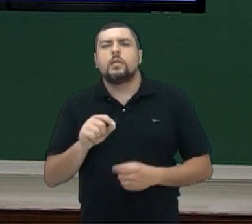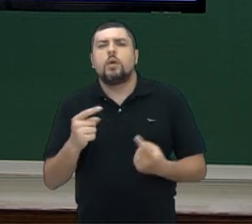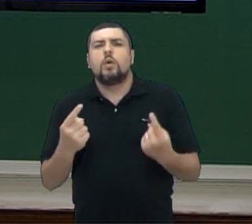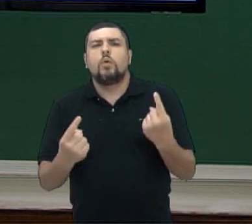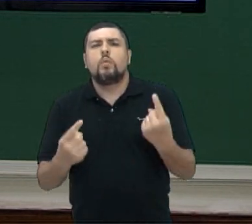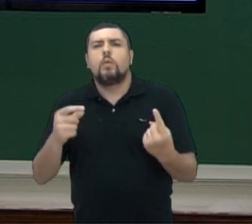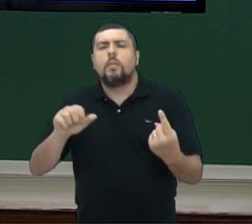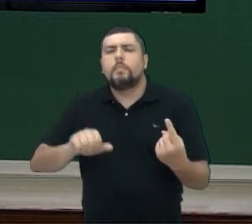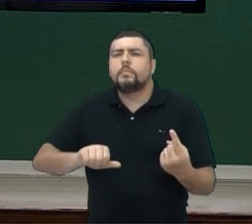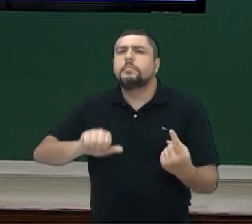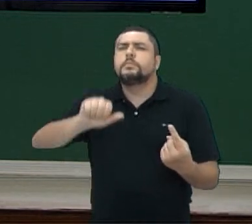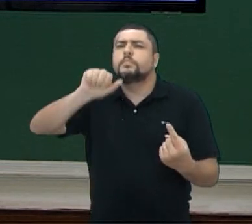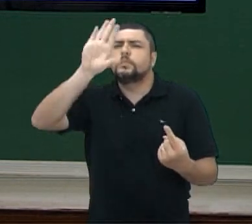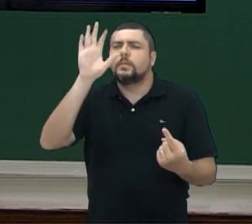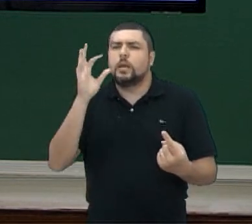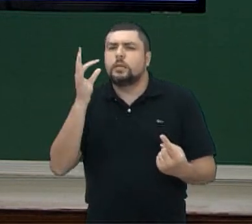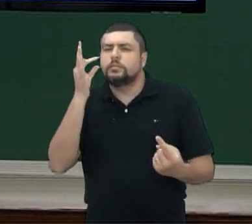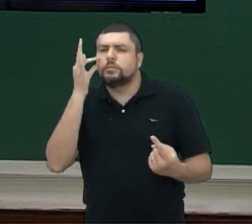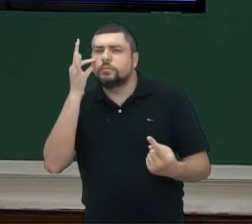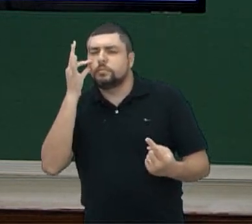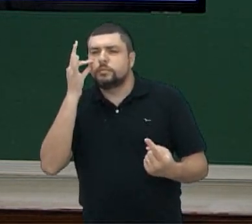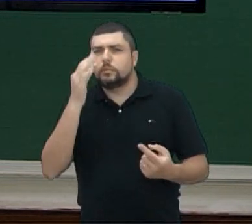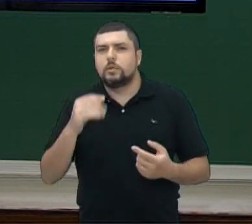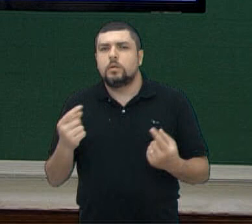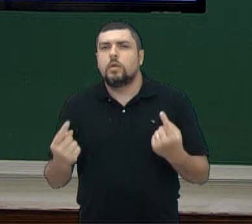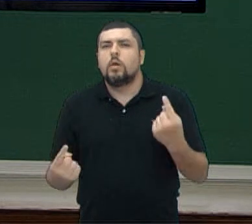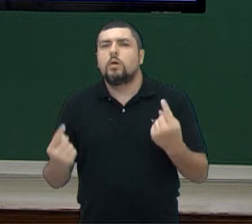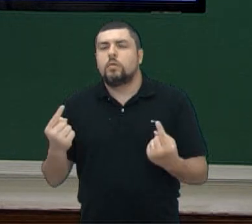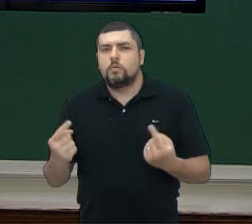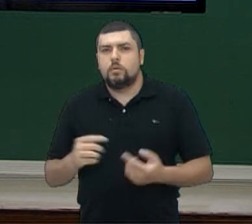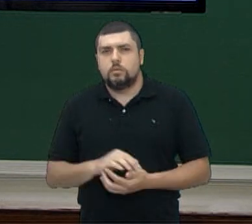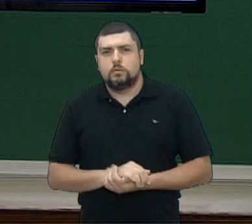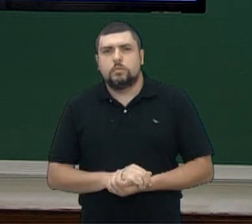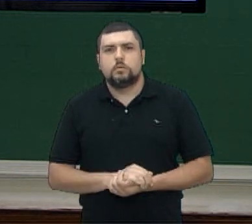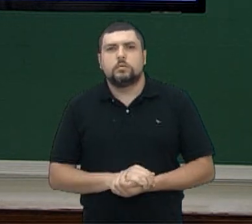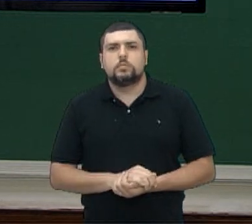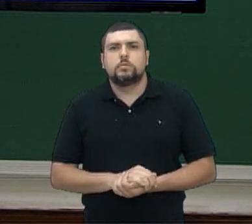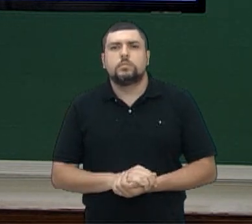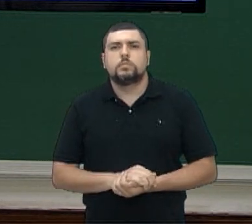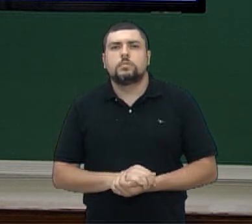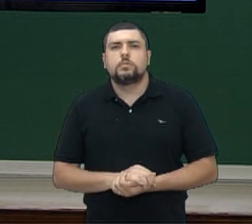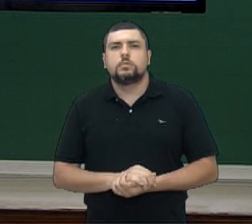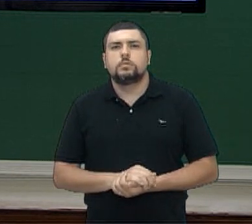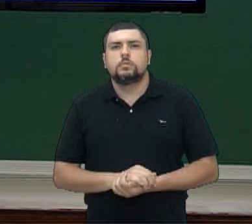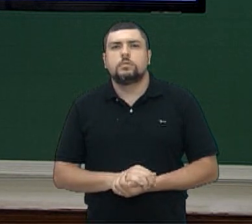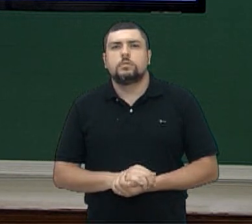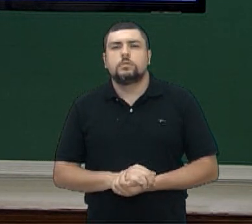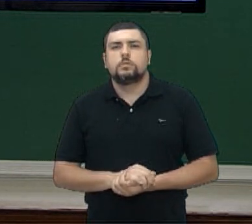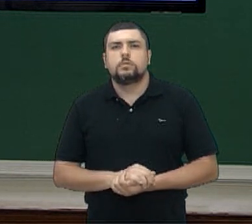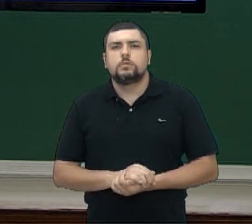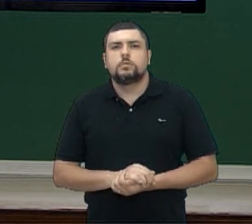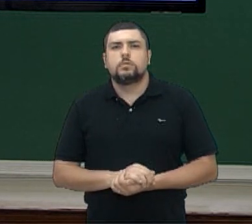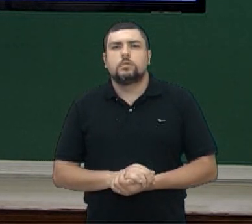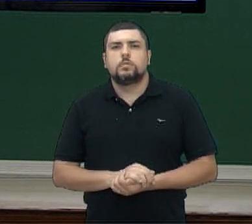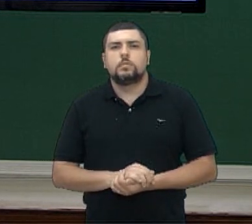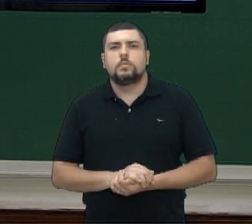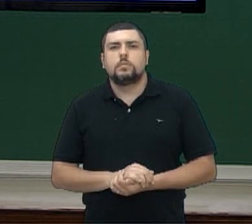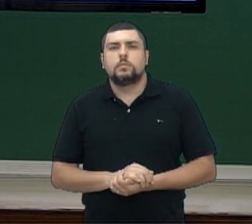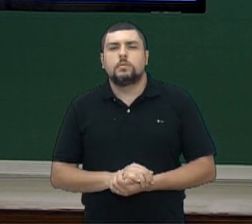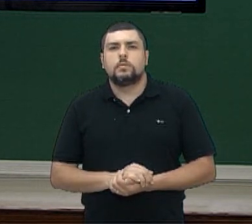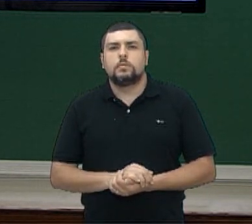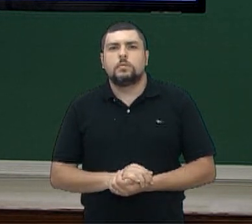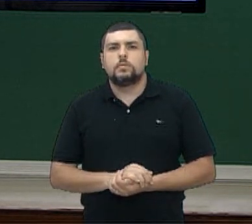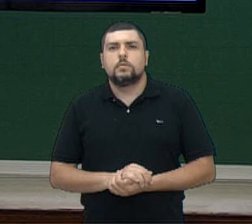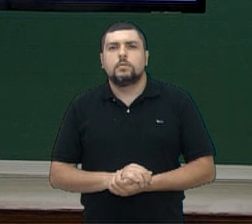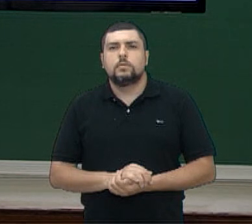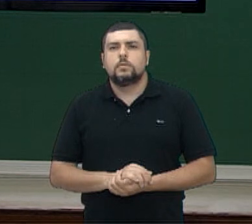o Oddie ou Garfield na sua opinião? In my opinion, Oddie is cuter than Garfield. Então, quando a gente tem um